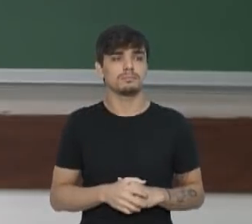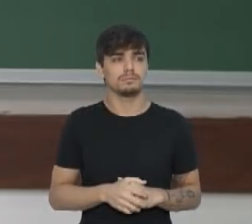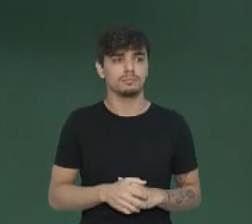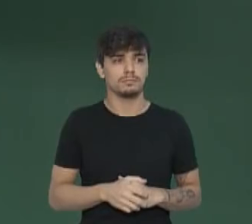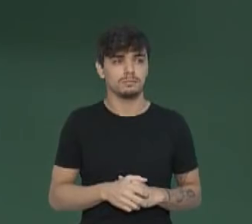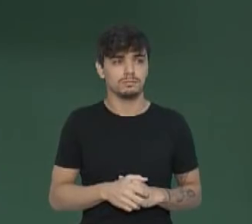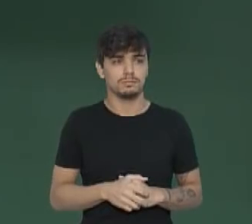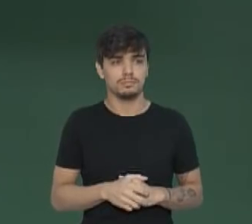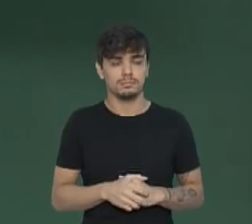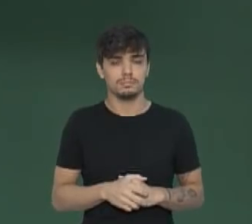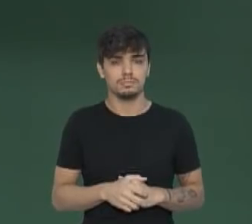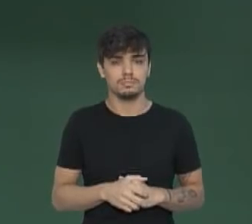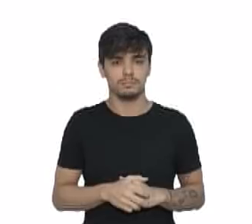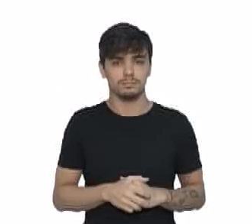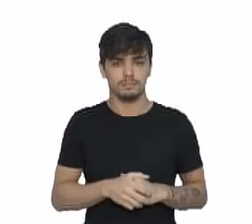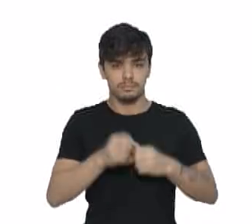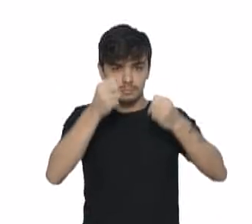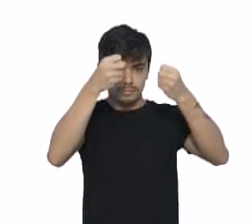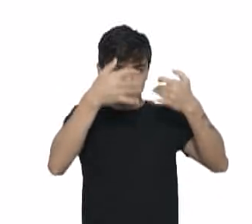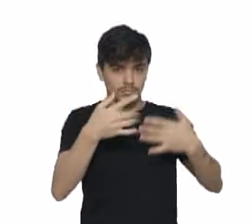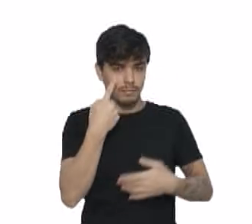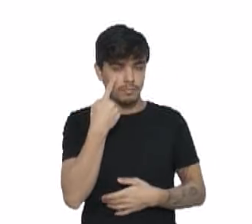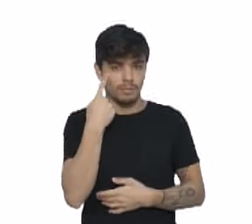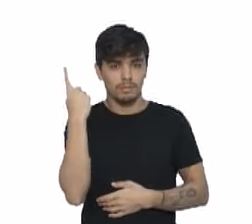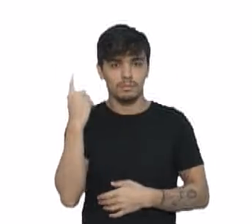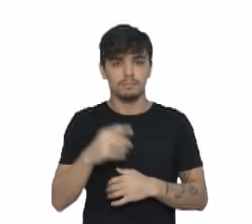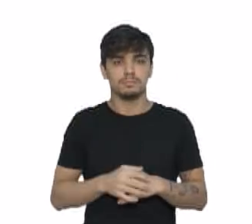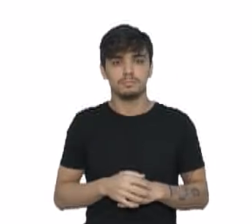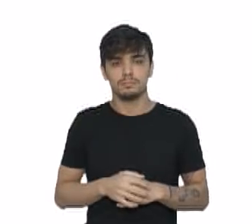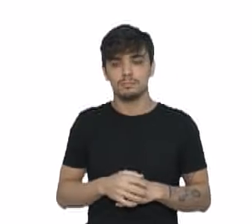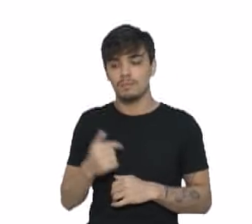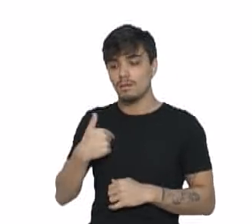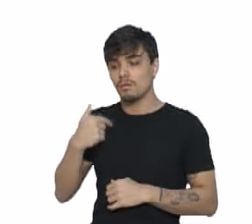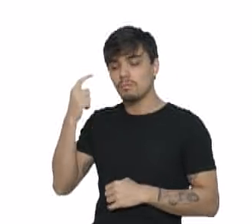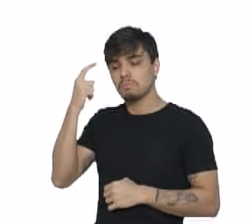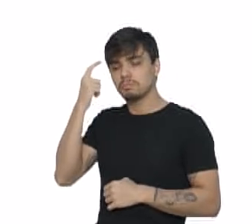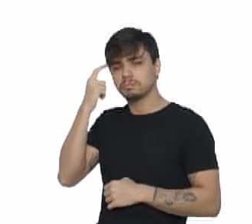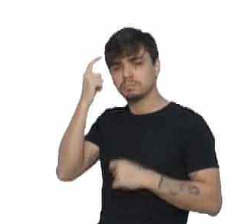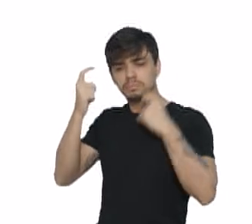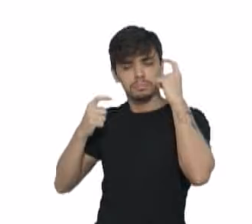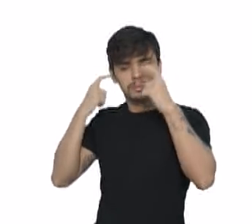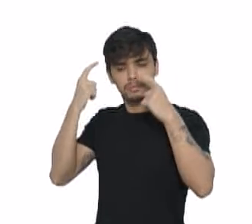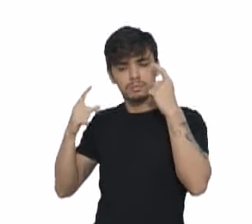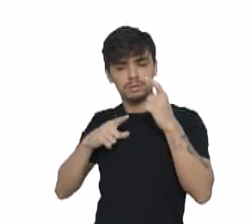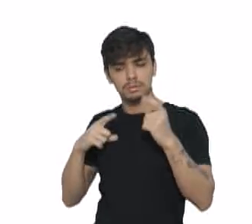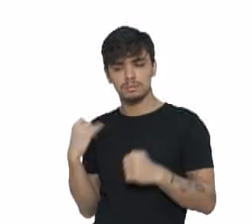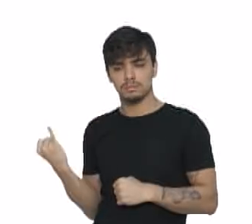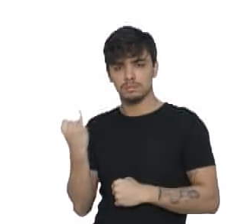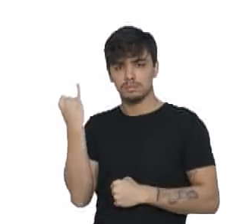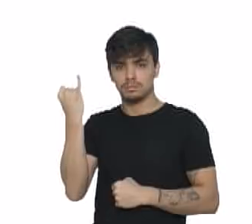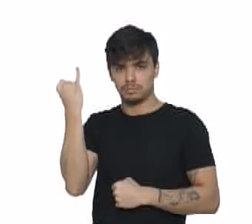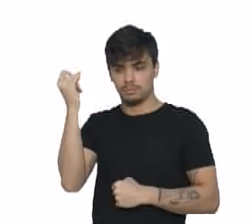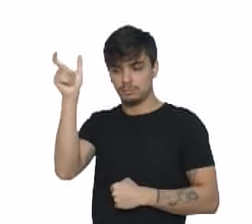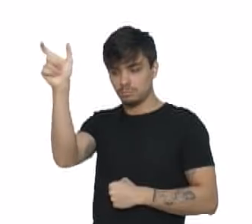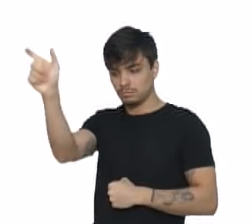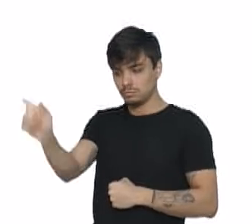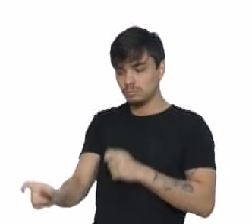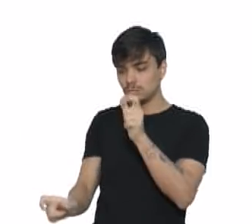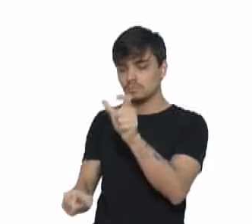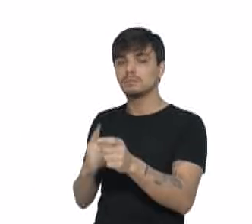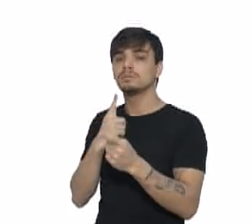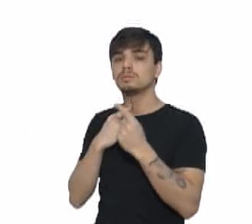dizer o seguinte, ó: a todos com quem realmente me importo, desejo, a quem eu me importo, eu